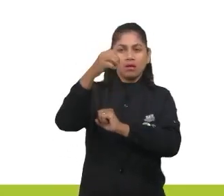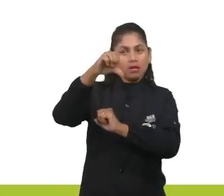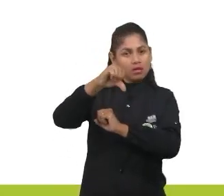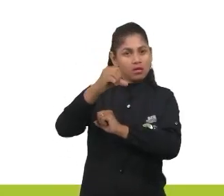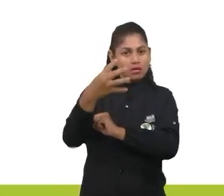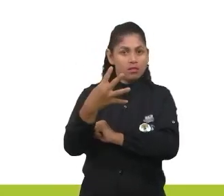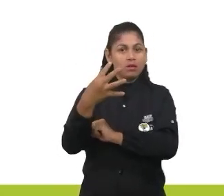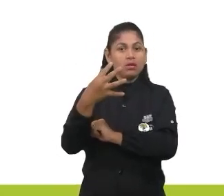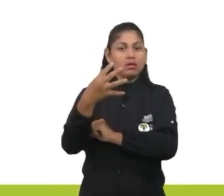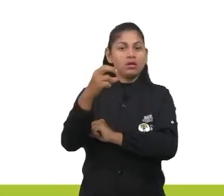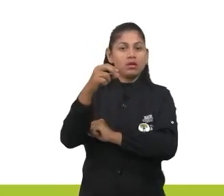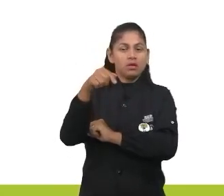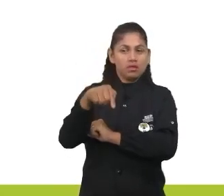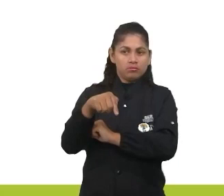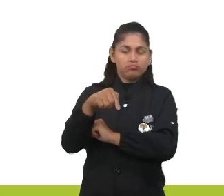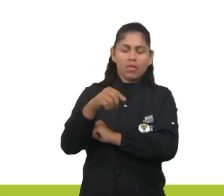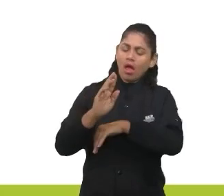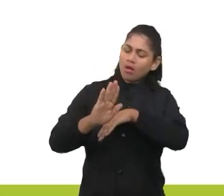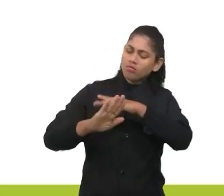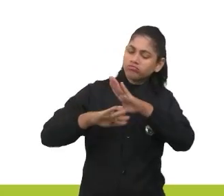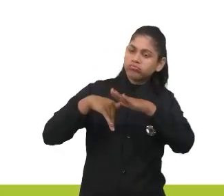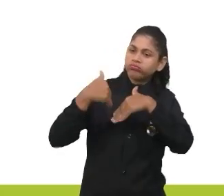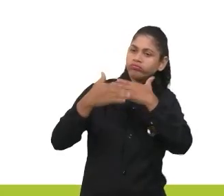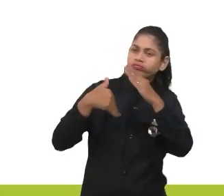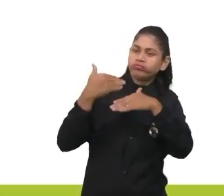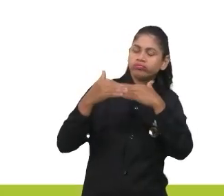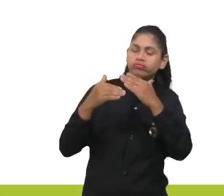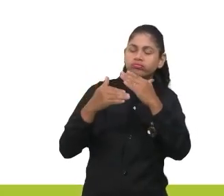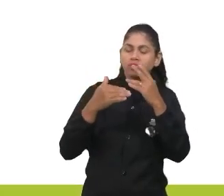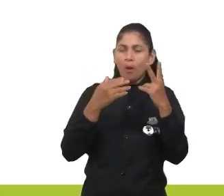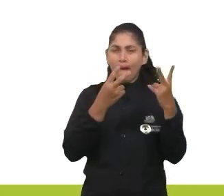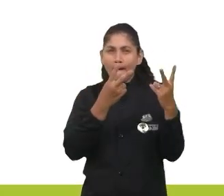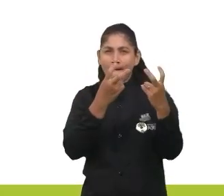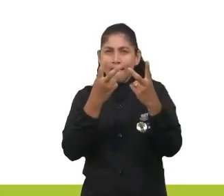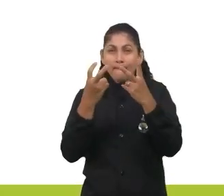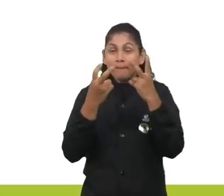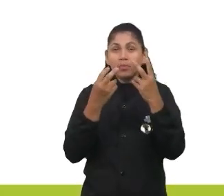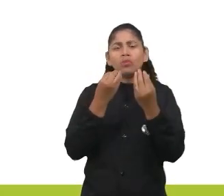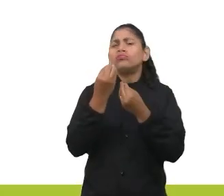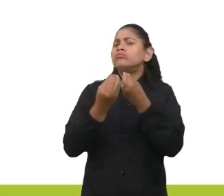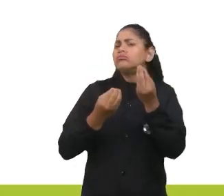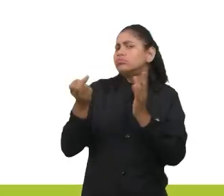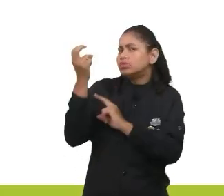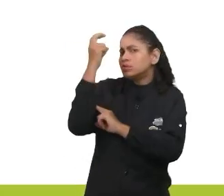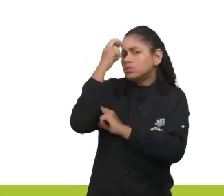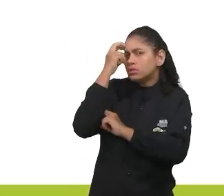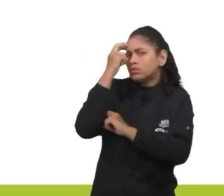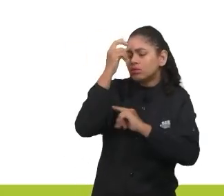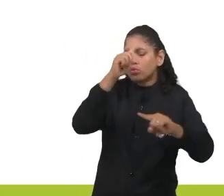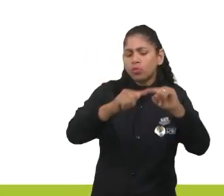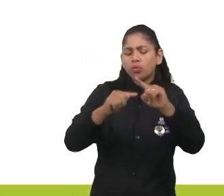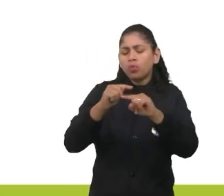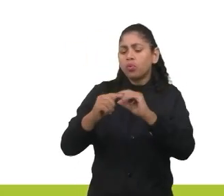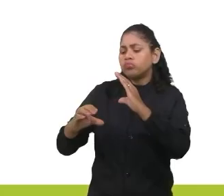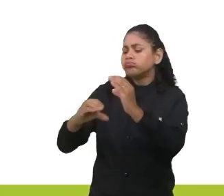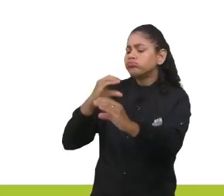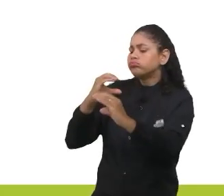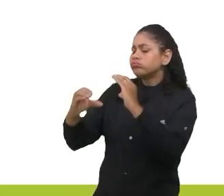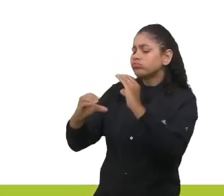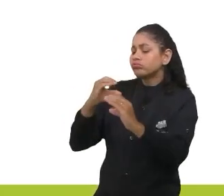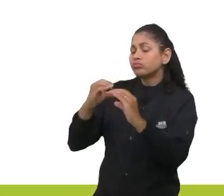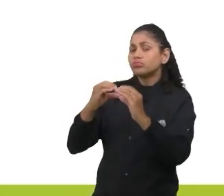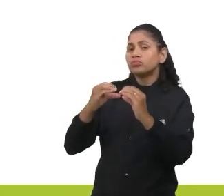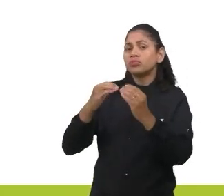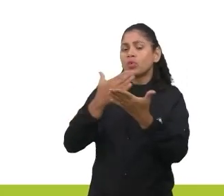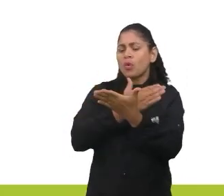comunicação. Isso porque observaram como a cultura e os meios de comunicação começaram a